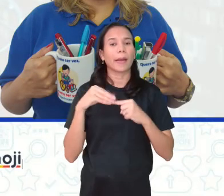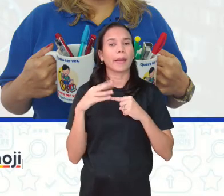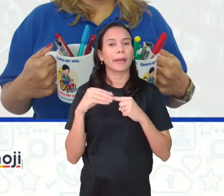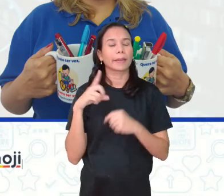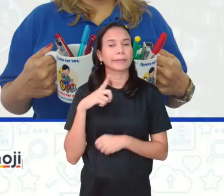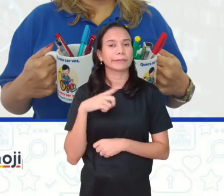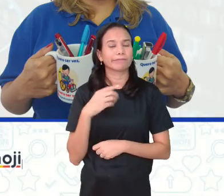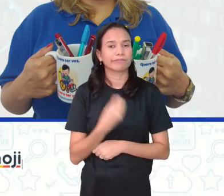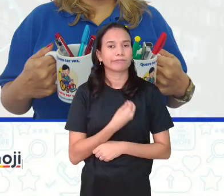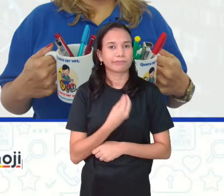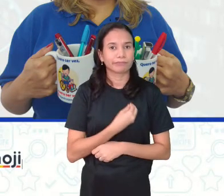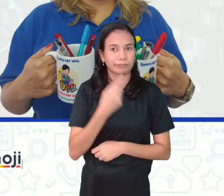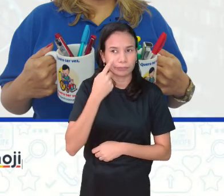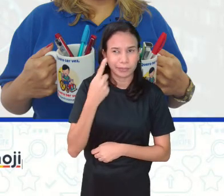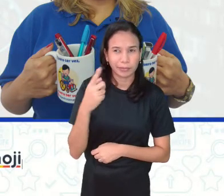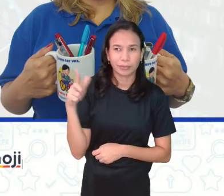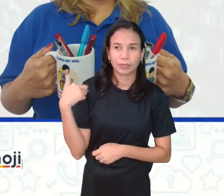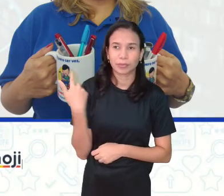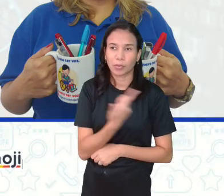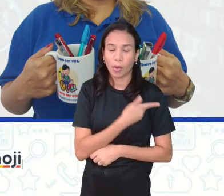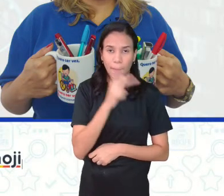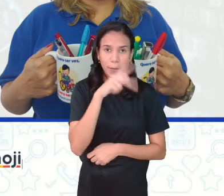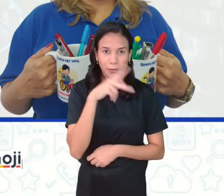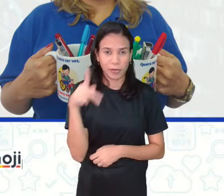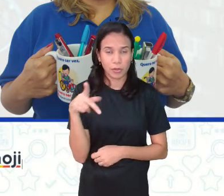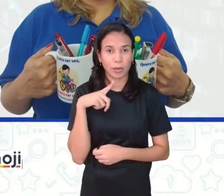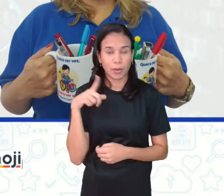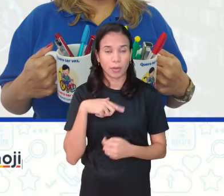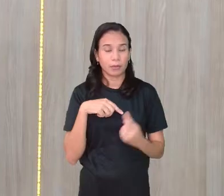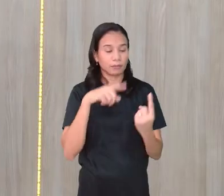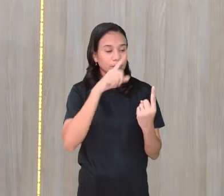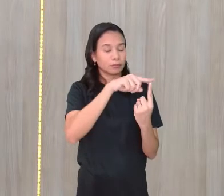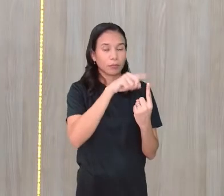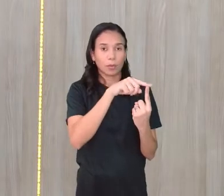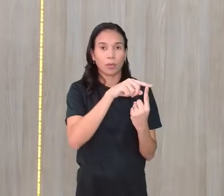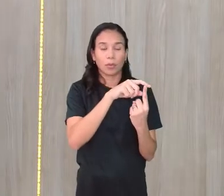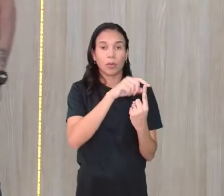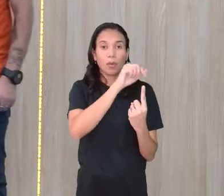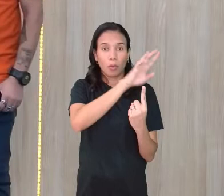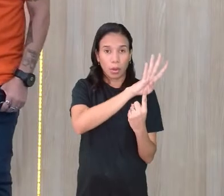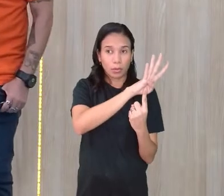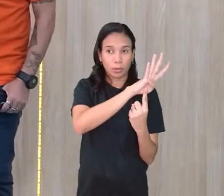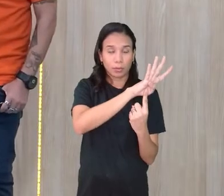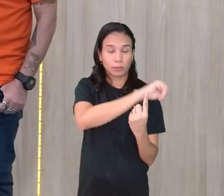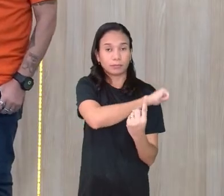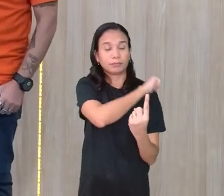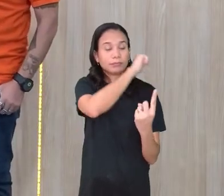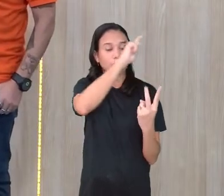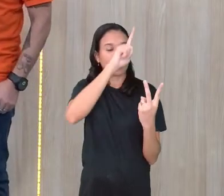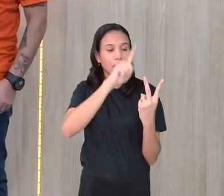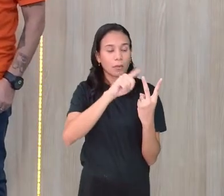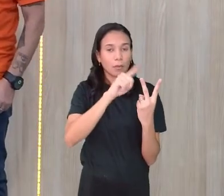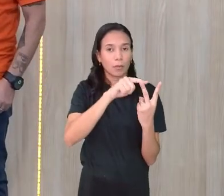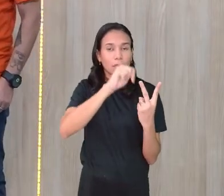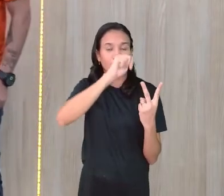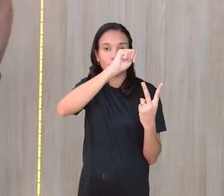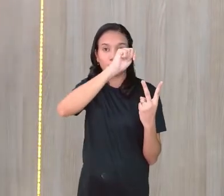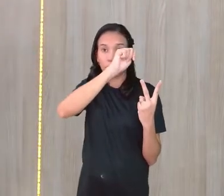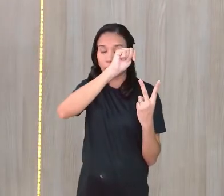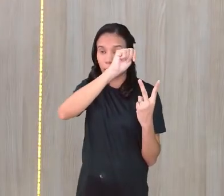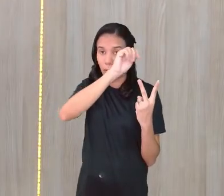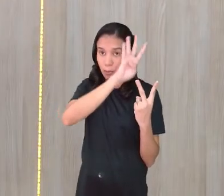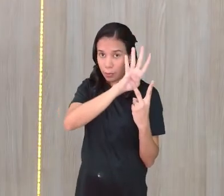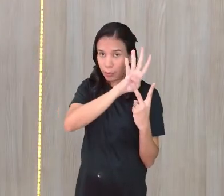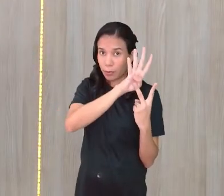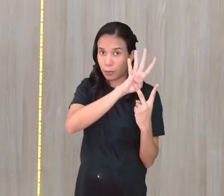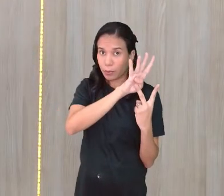atenção que agora a gente tem aqui, ó, professora Cláudia está com essa caneca aqui que tem 4 canetas, como foi dito aqui.